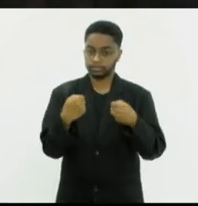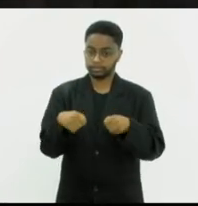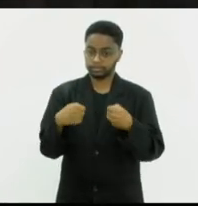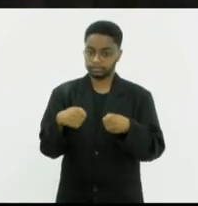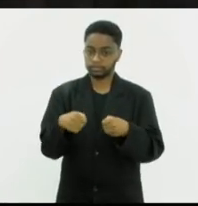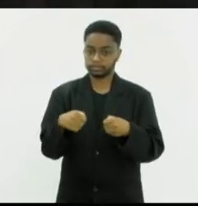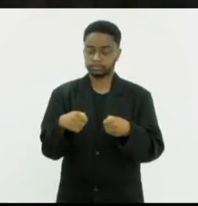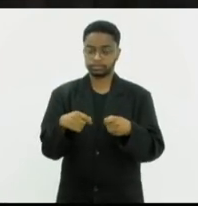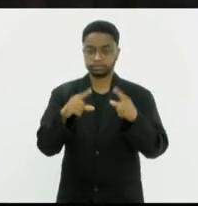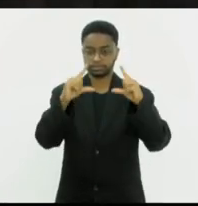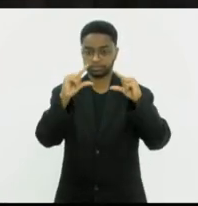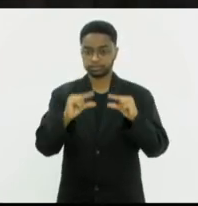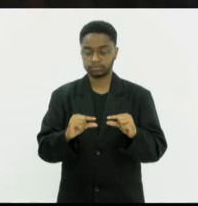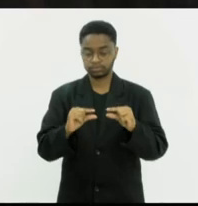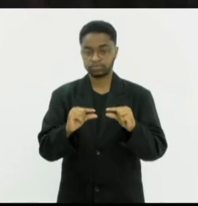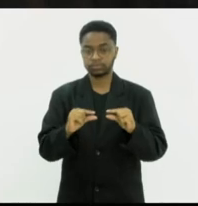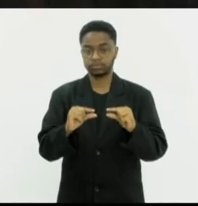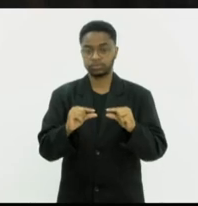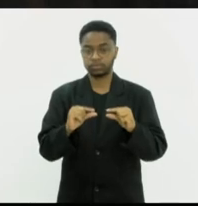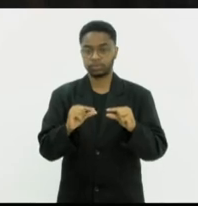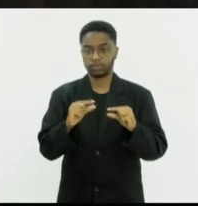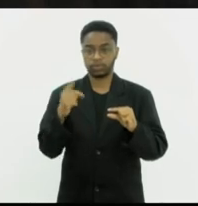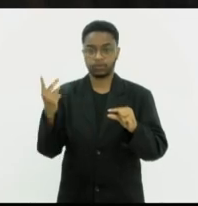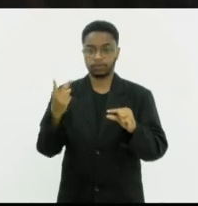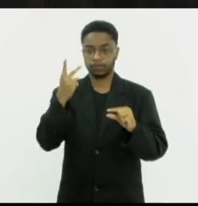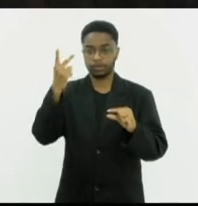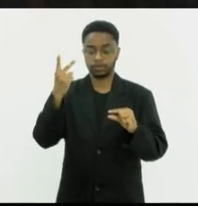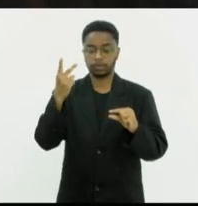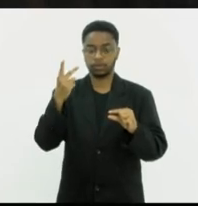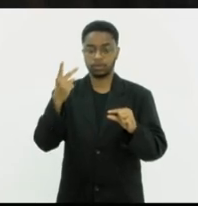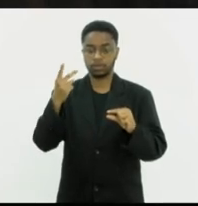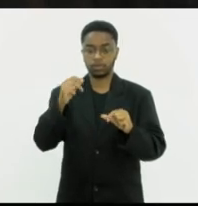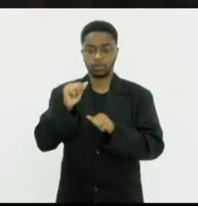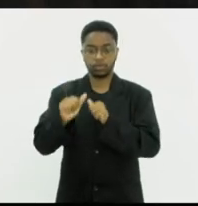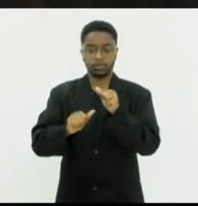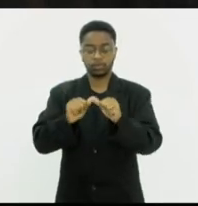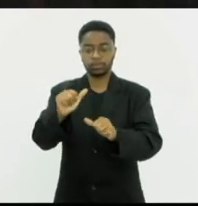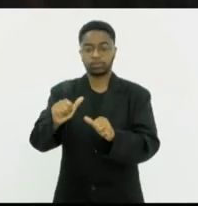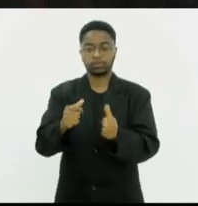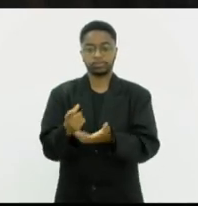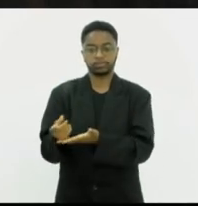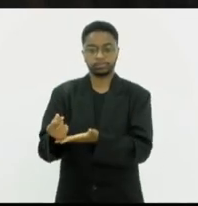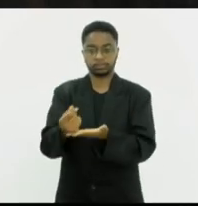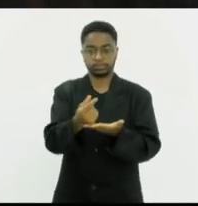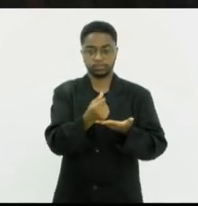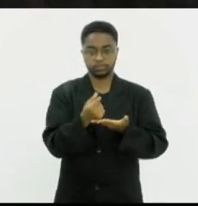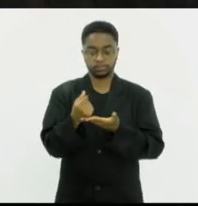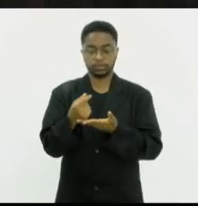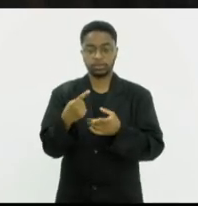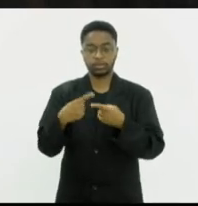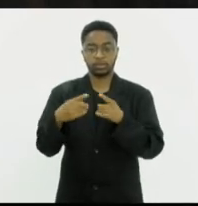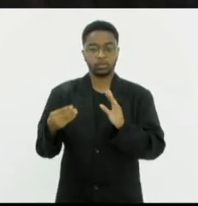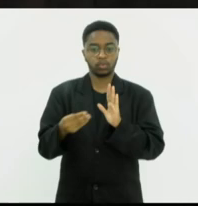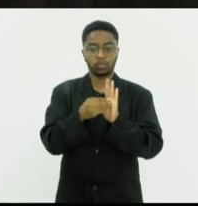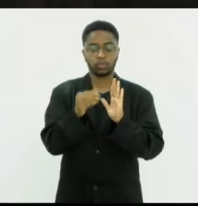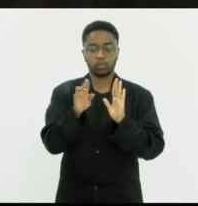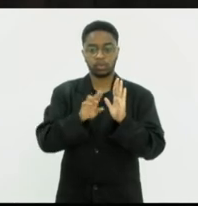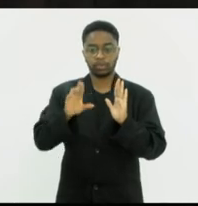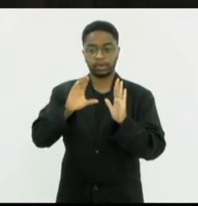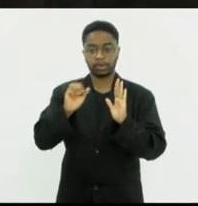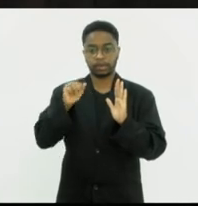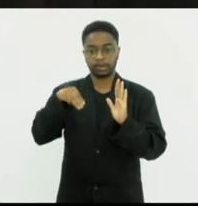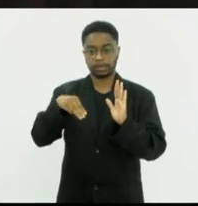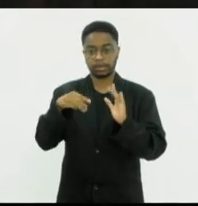tal coeficiente de atualização monetária, que eles intitularam de CAN, porque quando fala